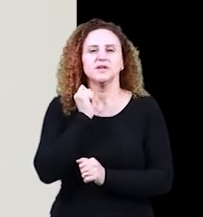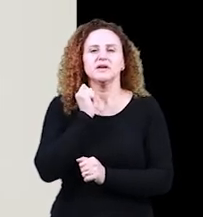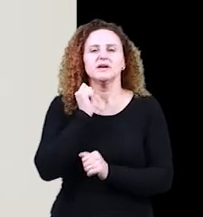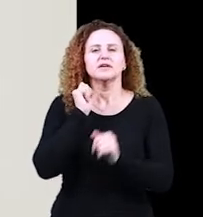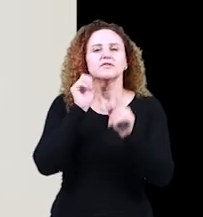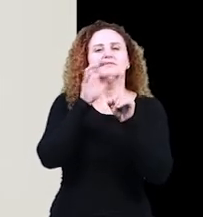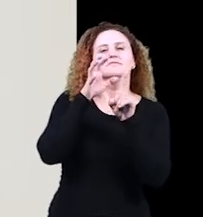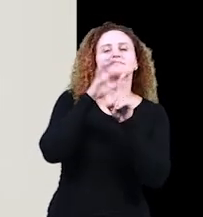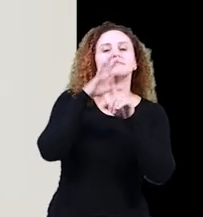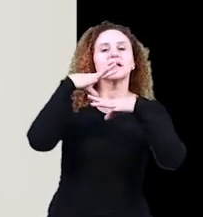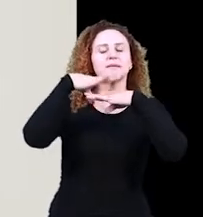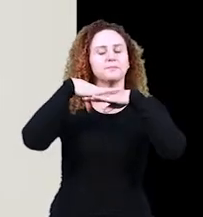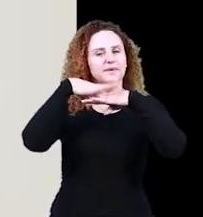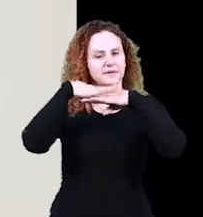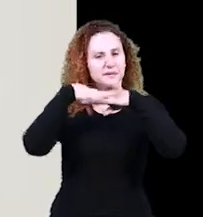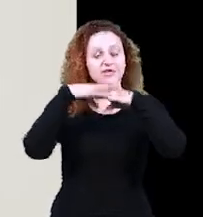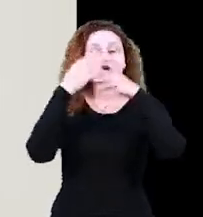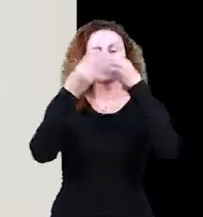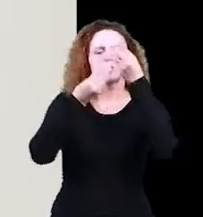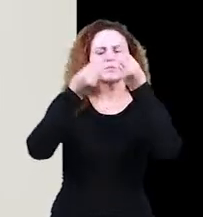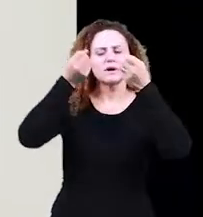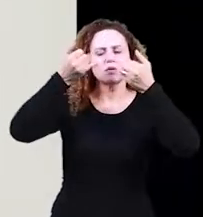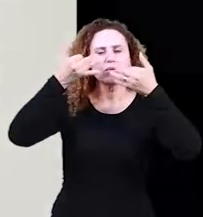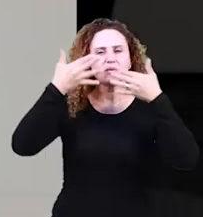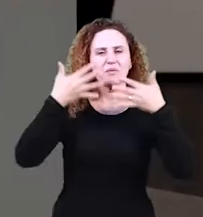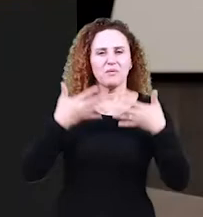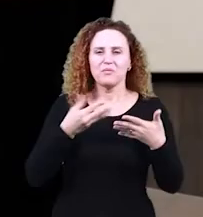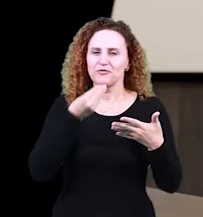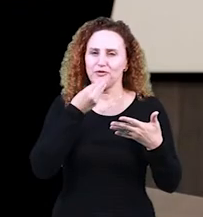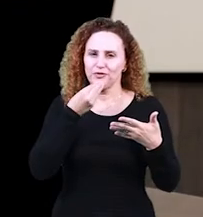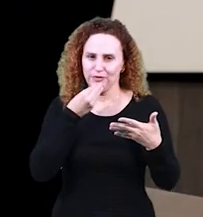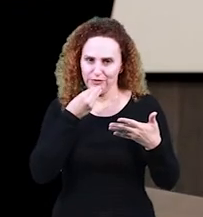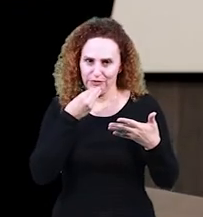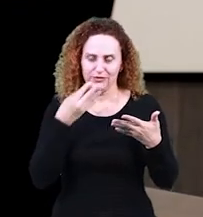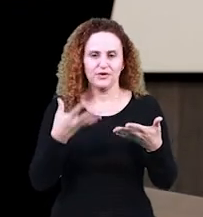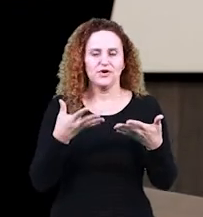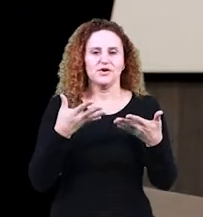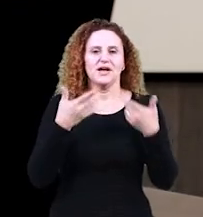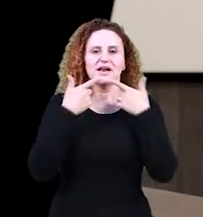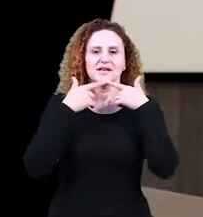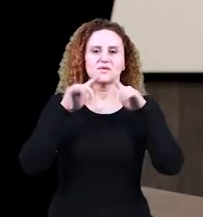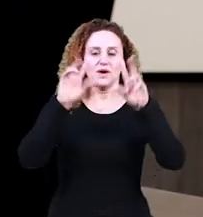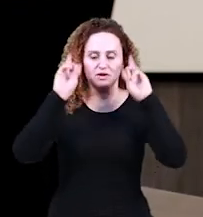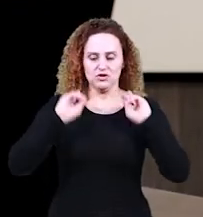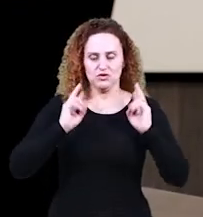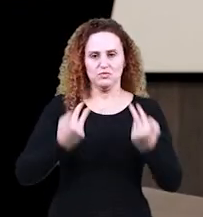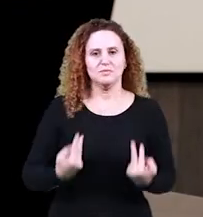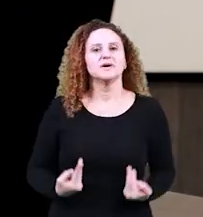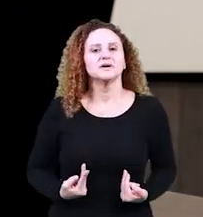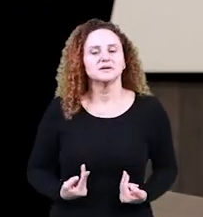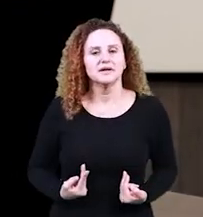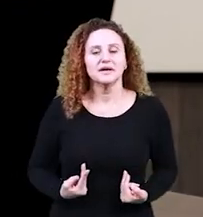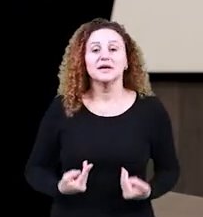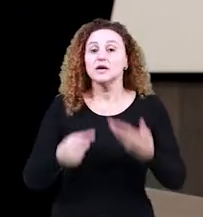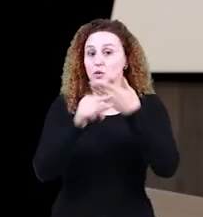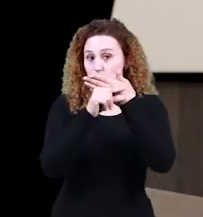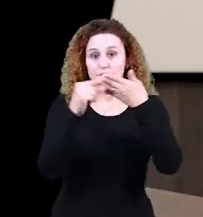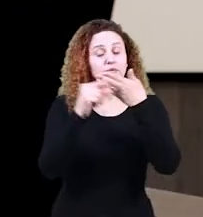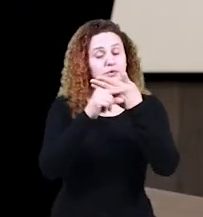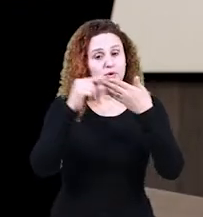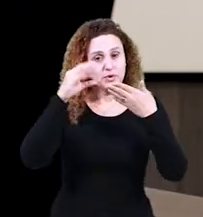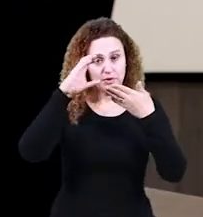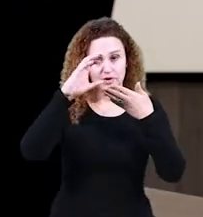matemática capaz explicar o que é e como funciona a linguagem humana o Don jon's que o fundador da do